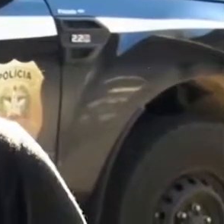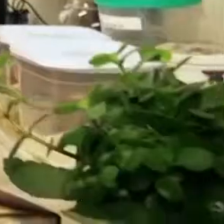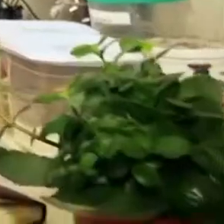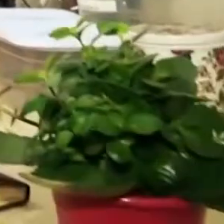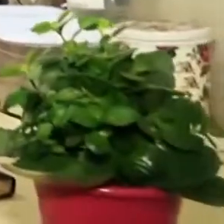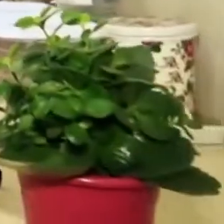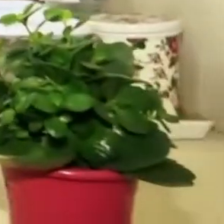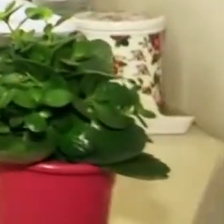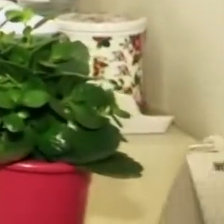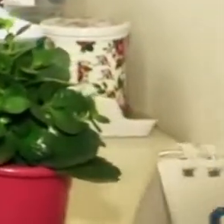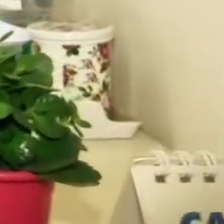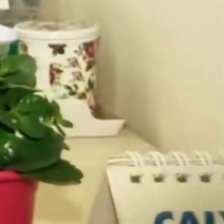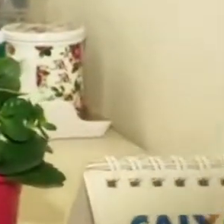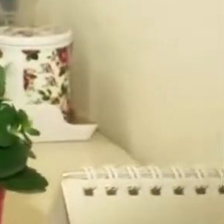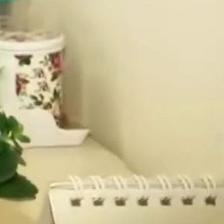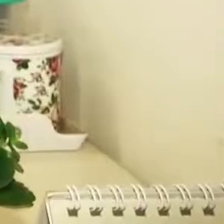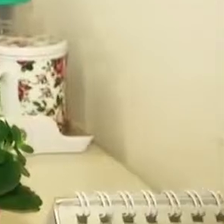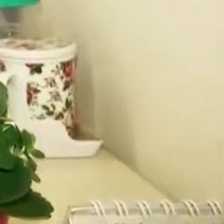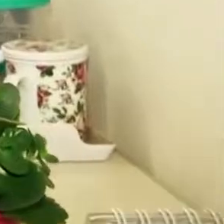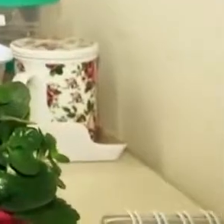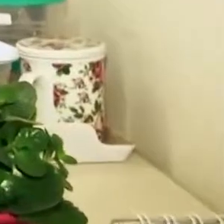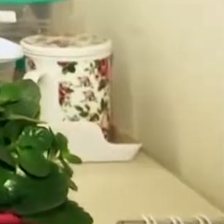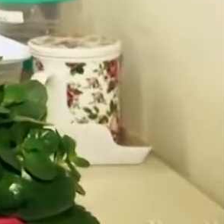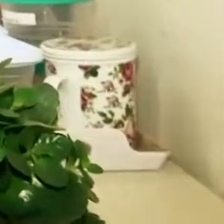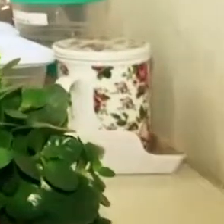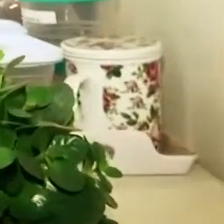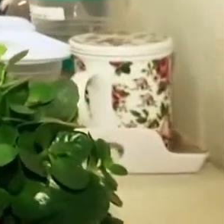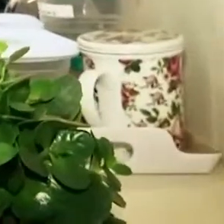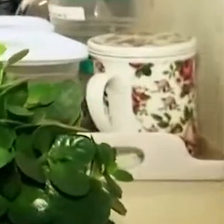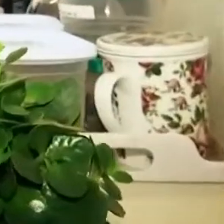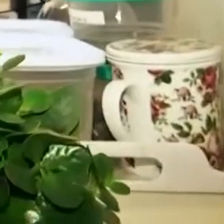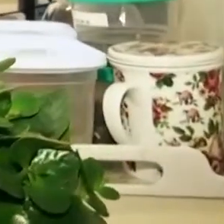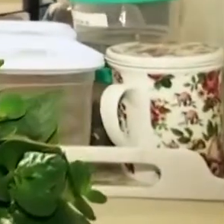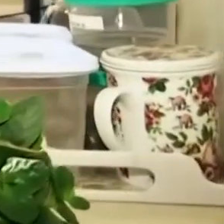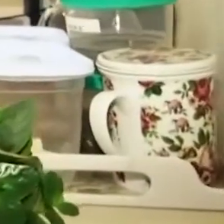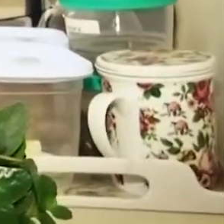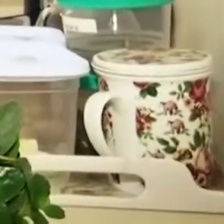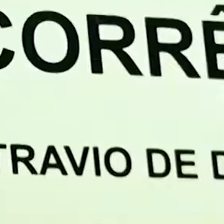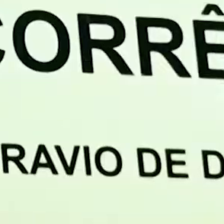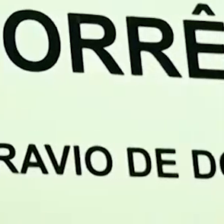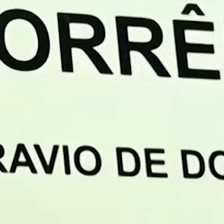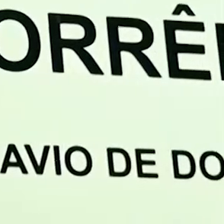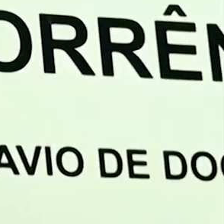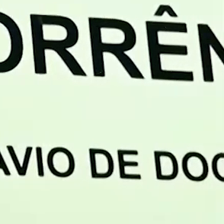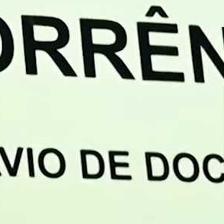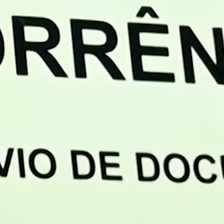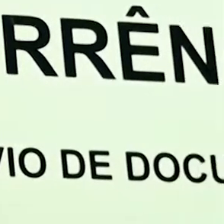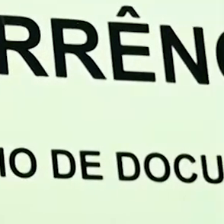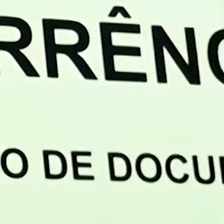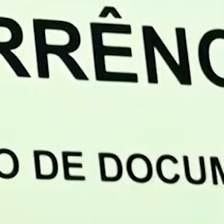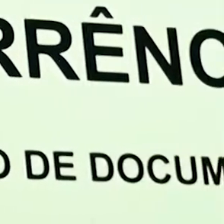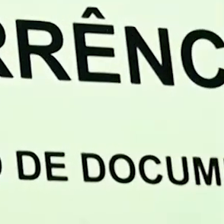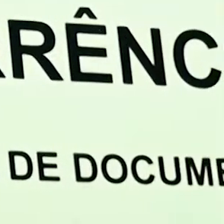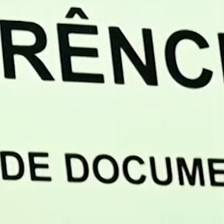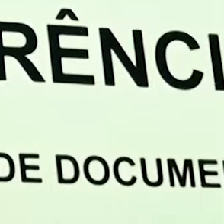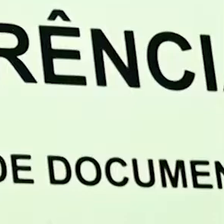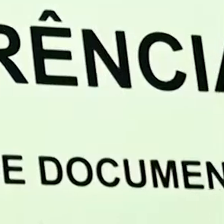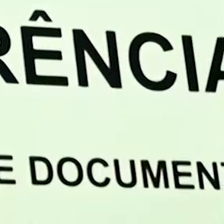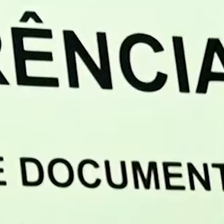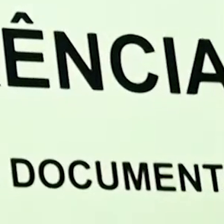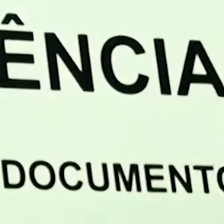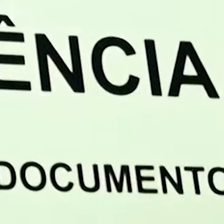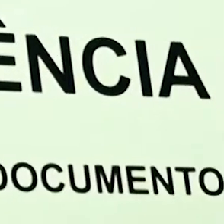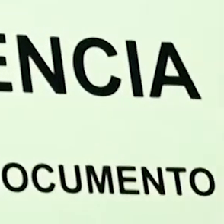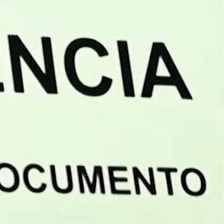constante. A tecnologia tão desejada já é uma realidade na instituição. Só que, às vezes, ela também é usada